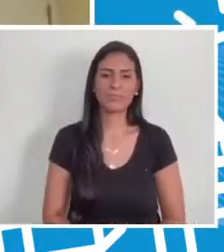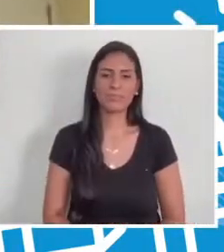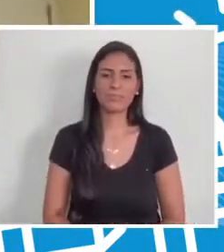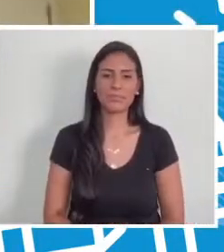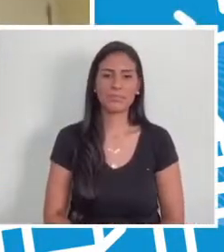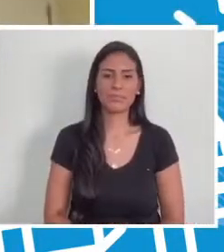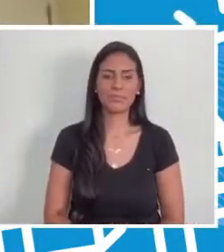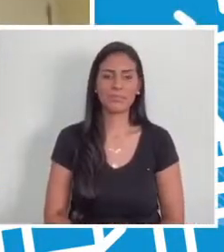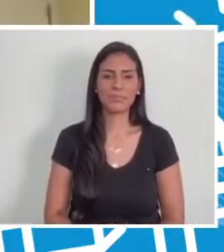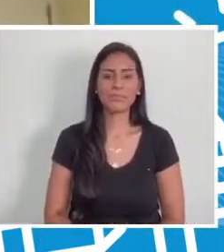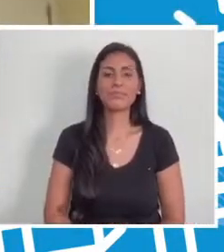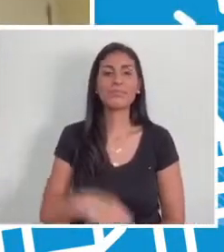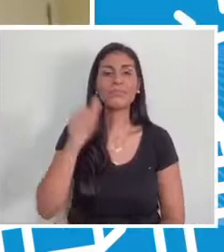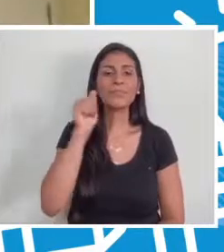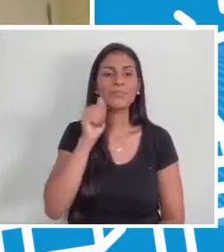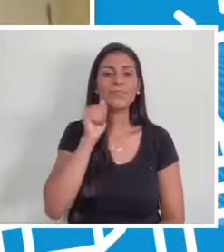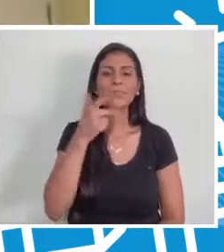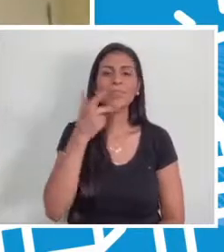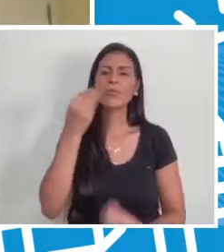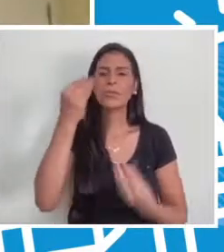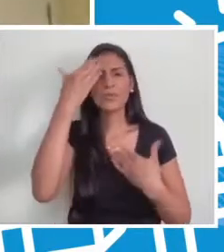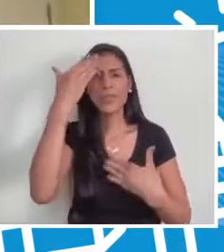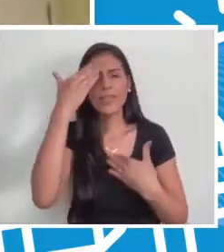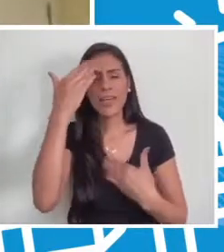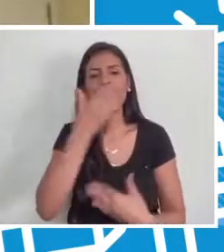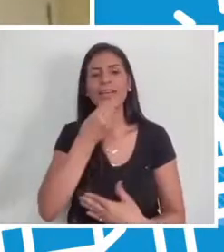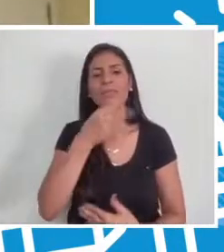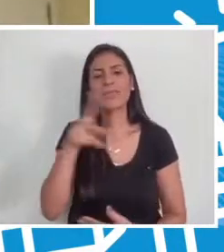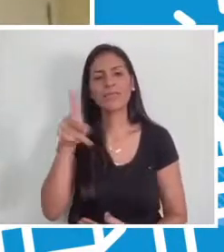Muito obrigado, professor Lira. Muito obrigado.